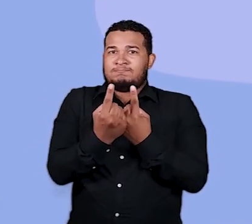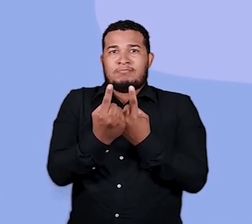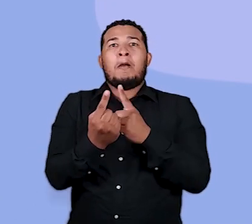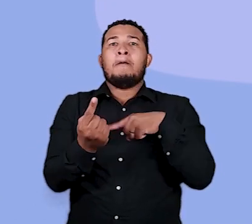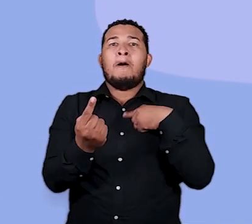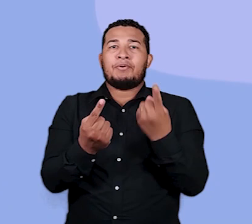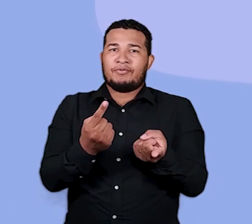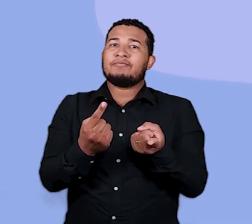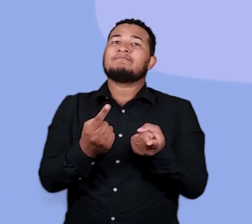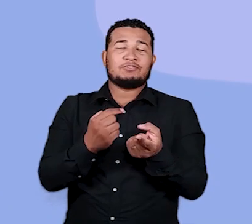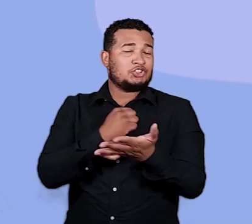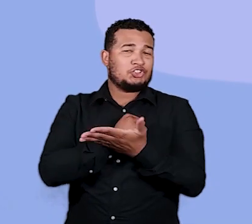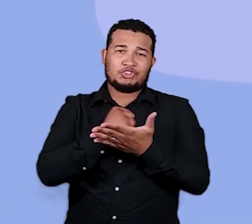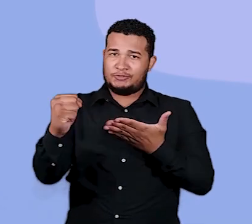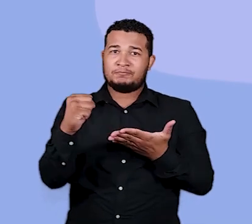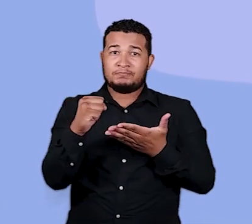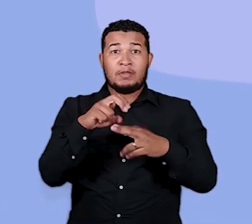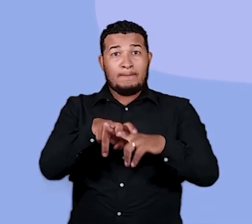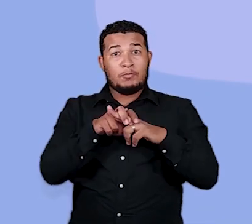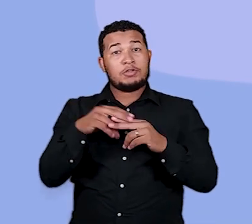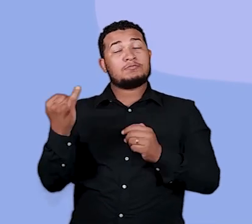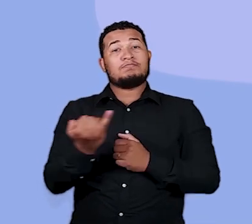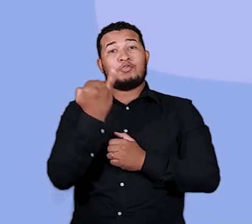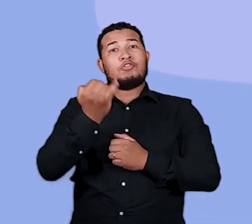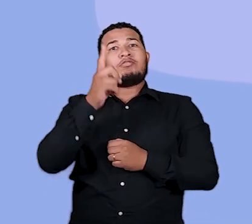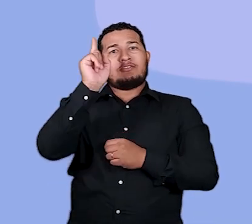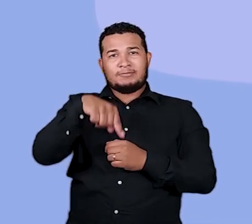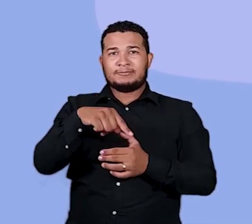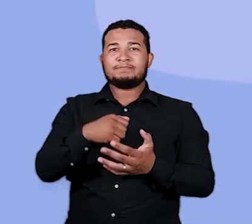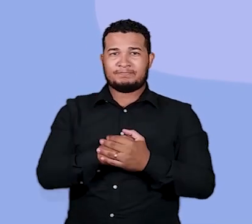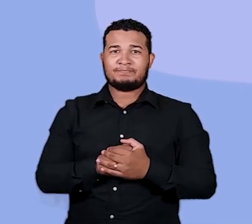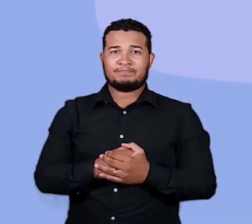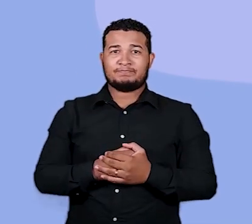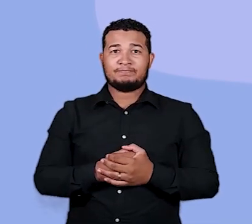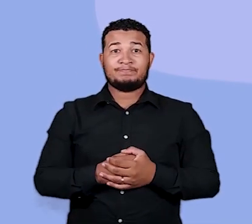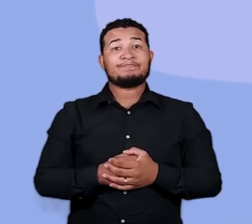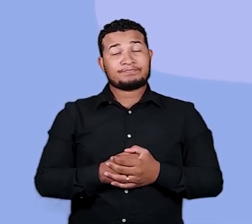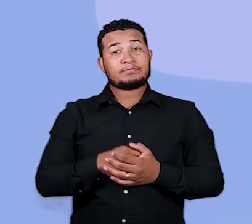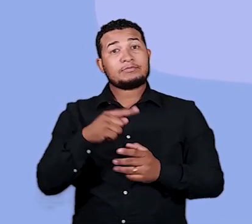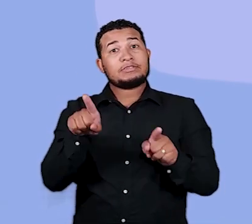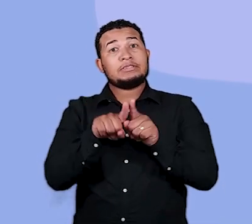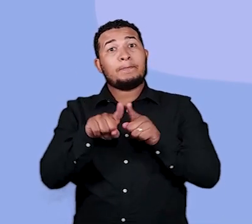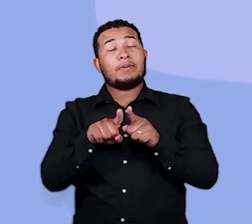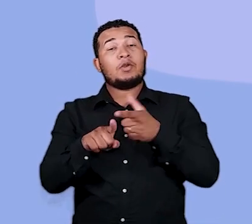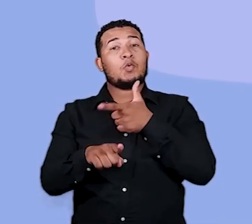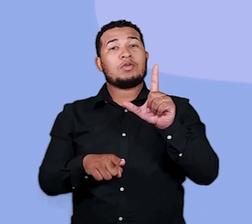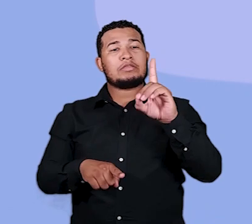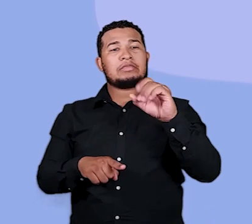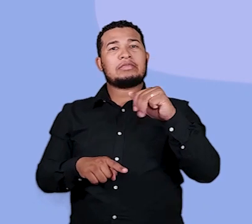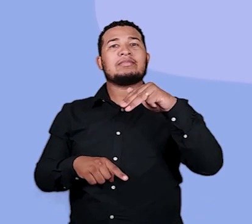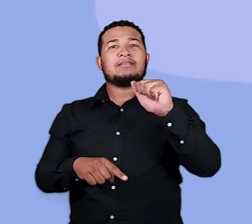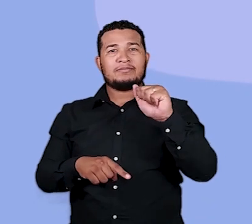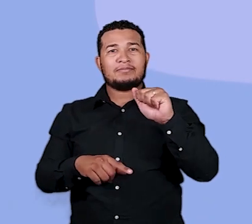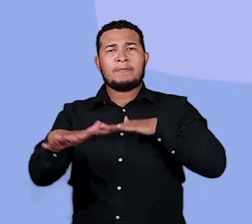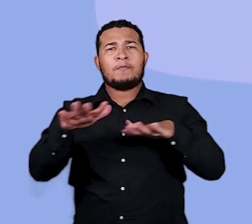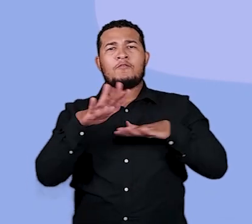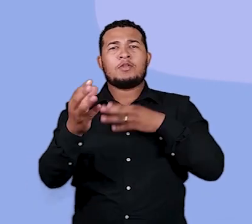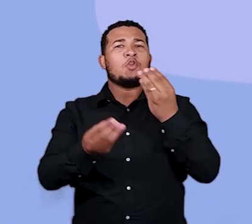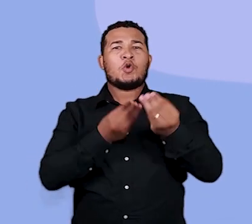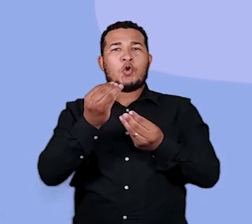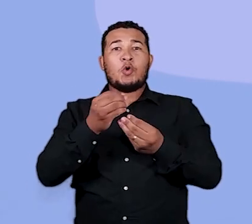o checkmate, termina a partida. Por isso, a sua importância dentro do jogo. E aí tem a dama também,